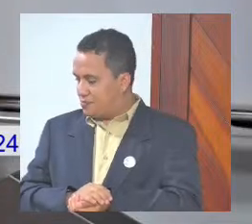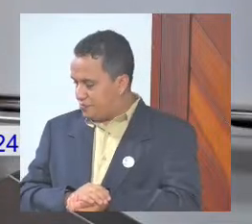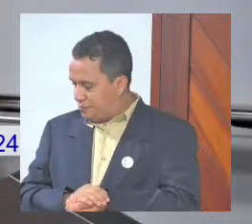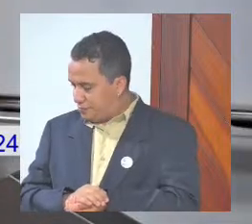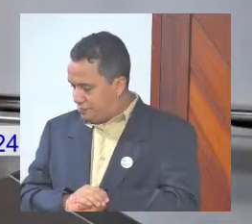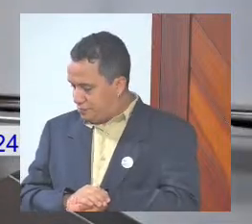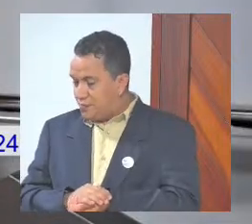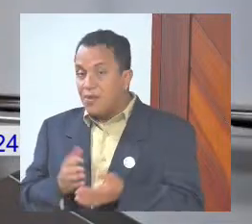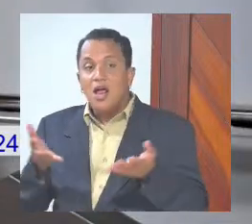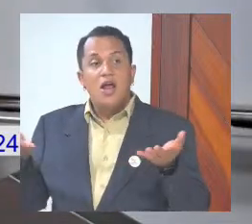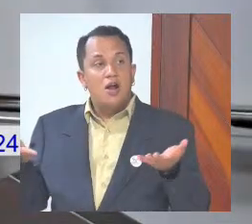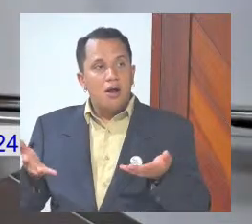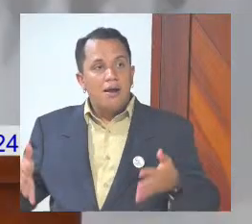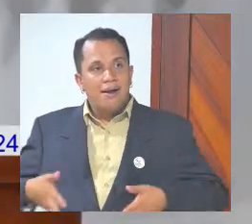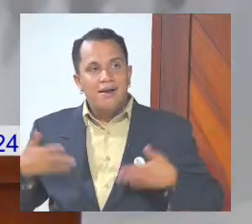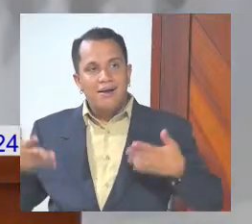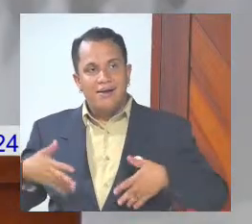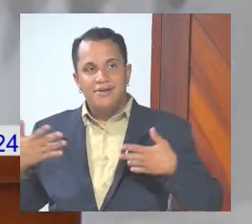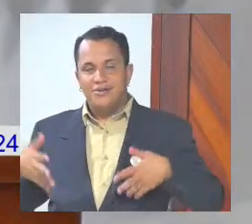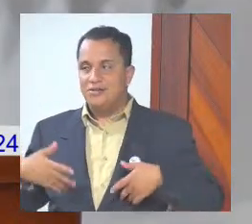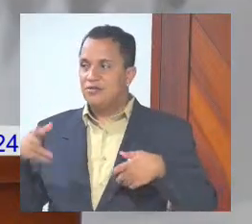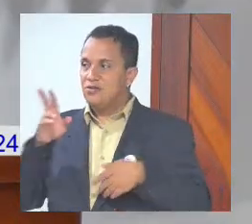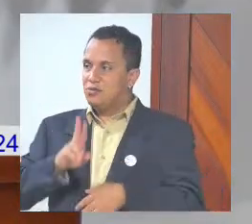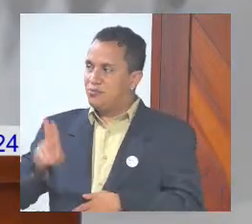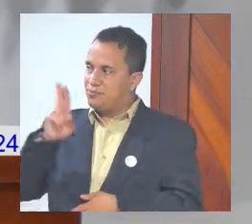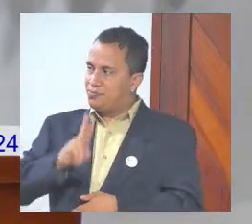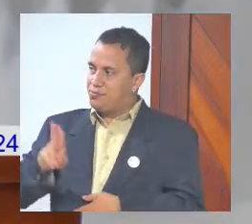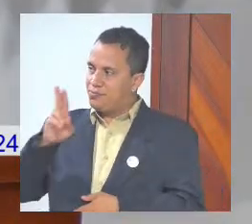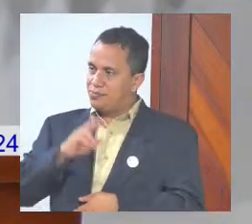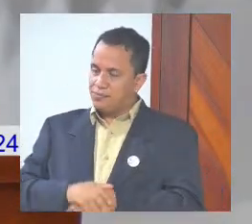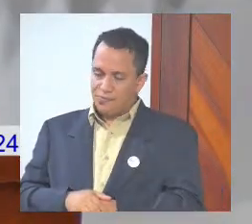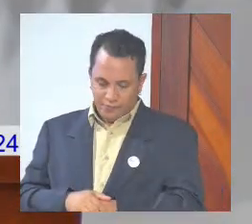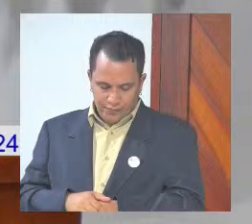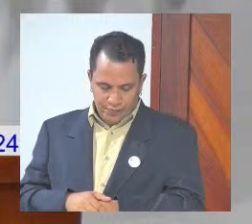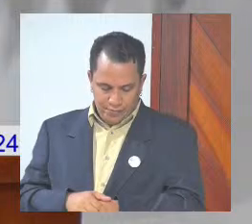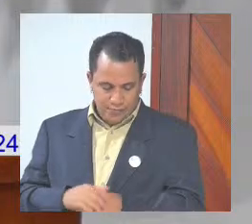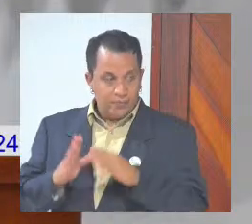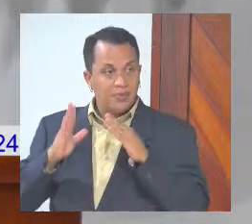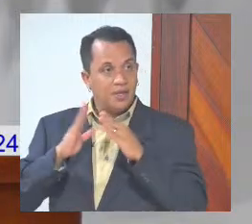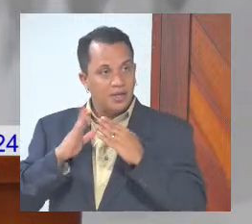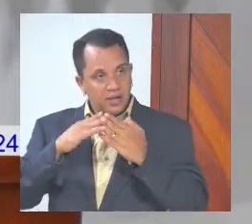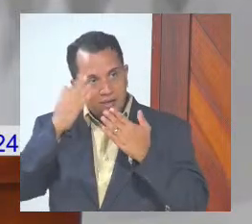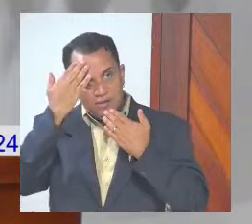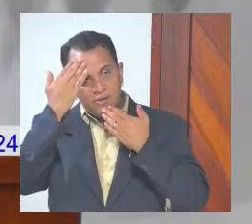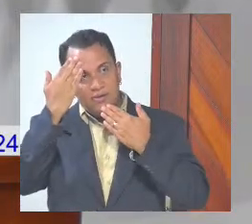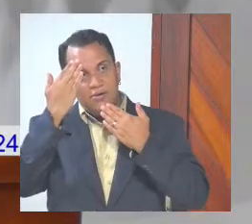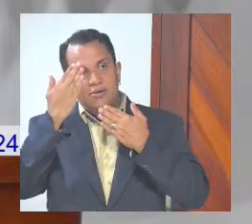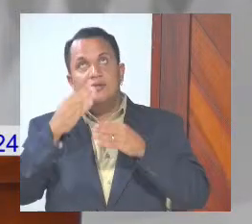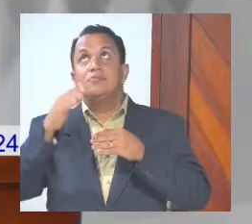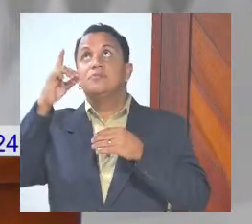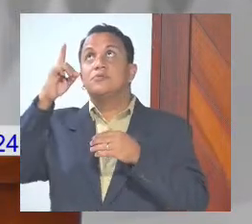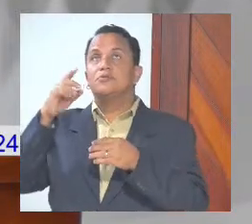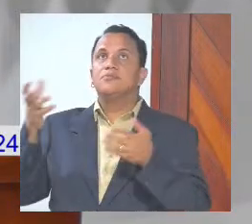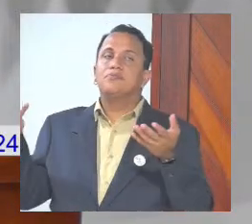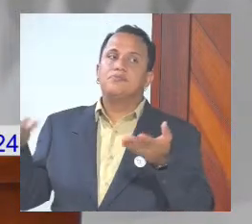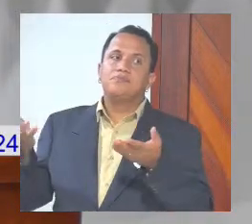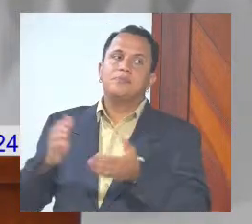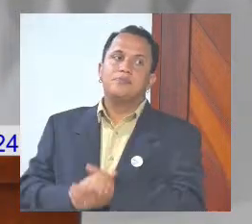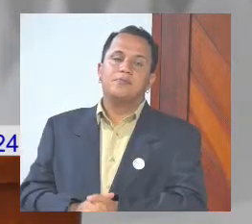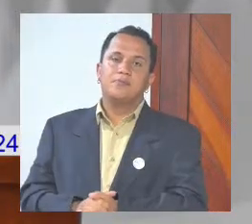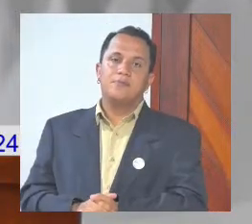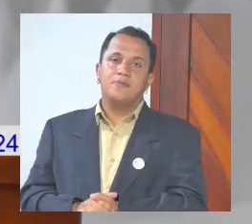Legislativa. Momento de muita alegria de usar mais uma vez a tribuna da casa, agradecer a Deus por esse momento